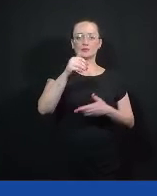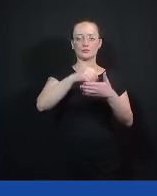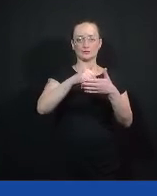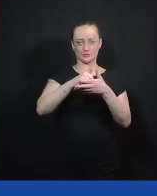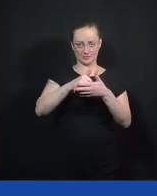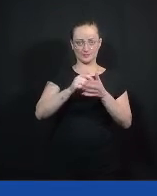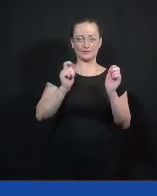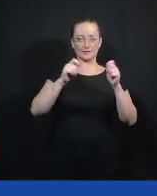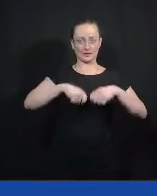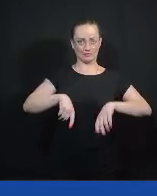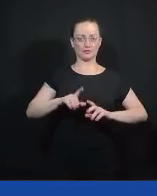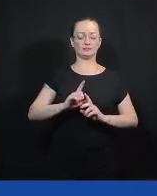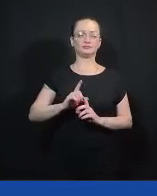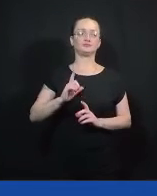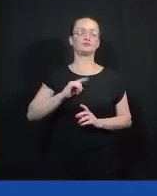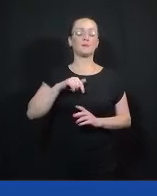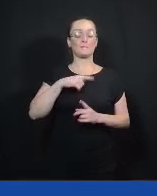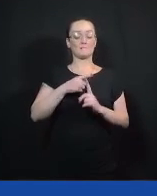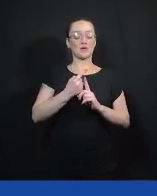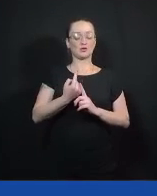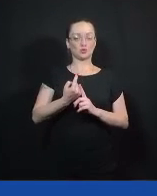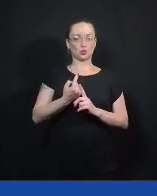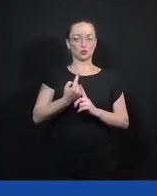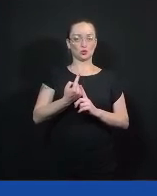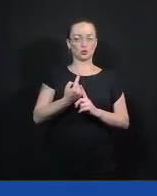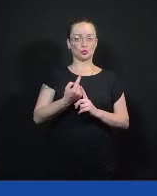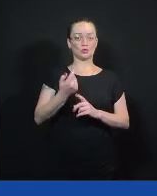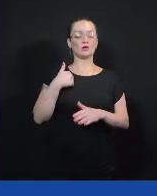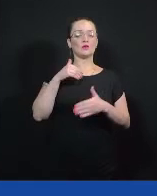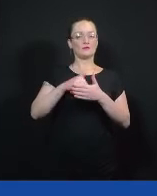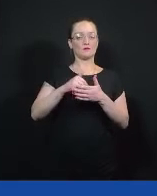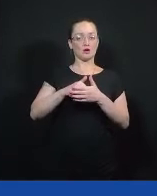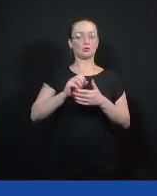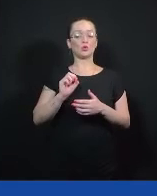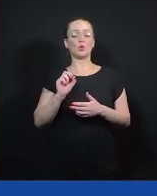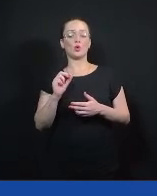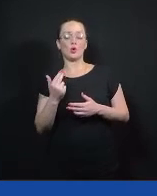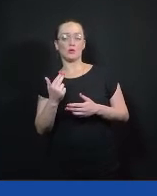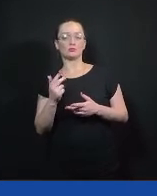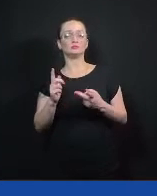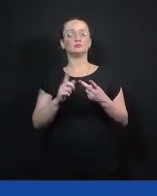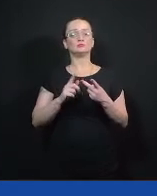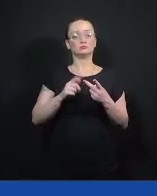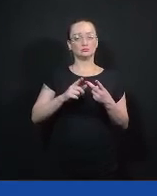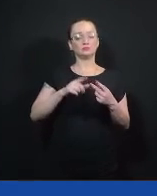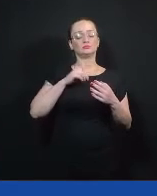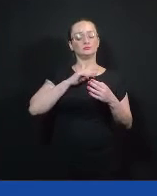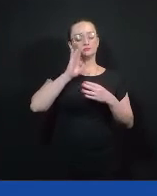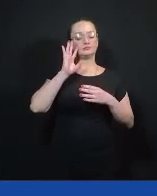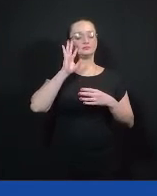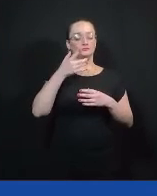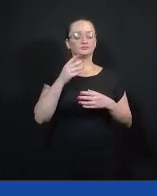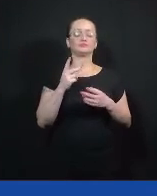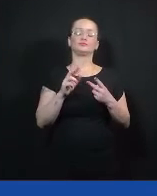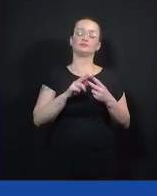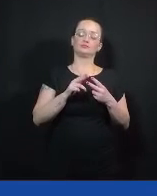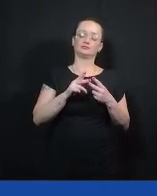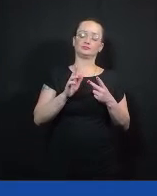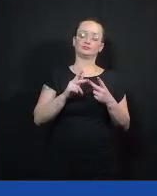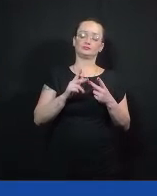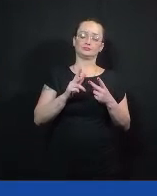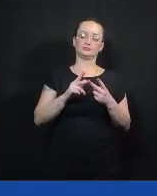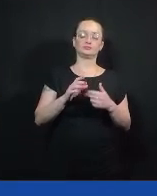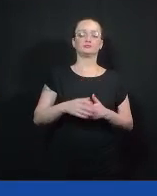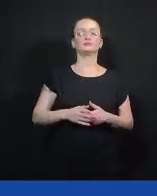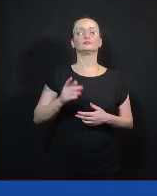dos votos válidos, 50% mais um dos votos válidos, ou a eleição é resolvida em dois turnos